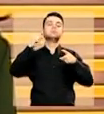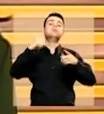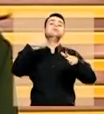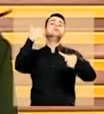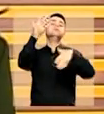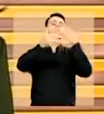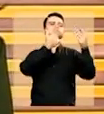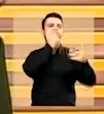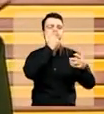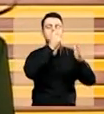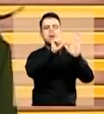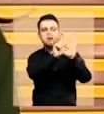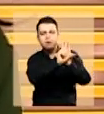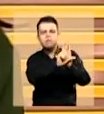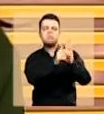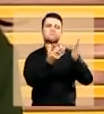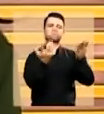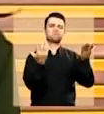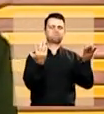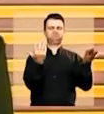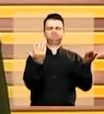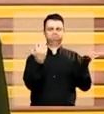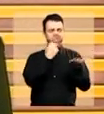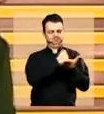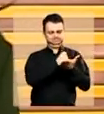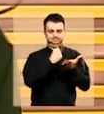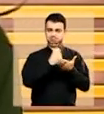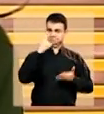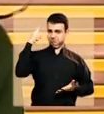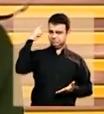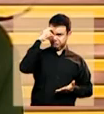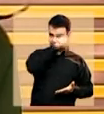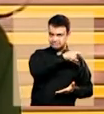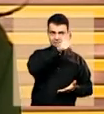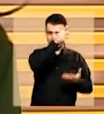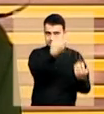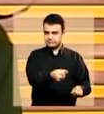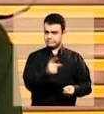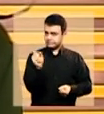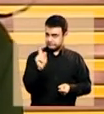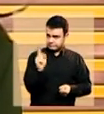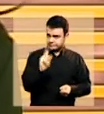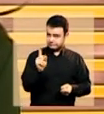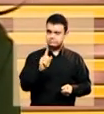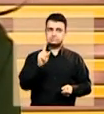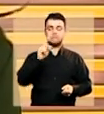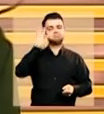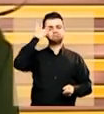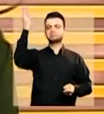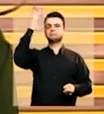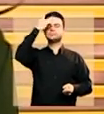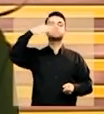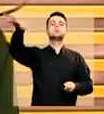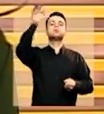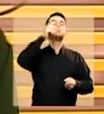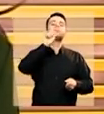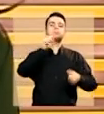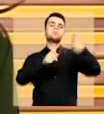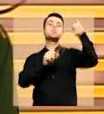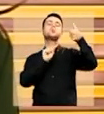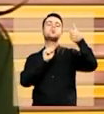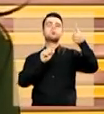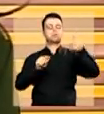as mudanças na legislação, no visto, que é mais difícil de ser, fez com que o Canadá passasse a ser o primeiro